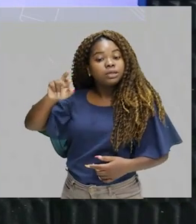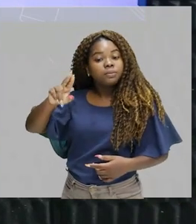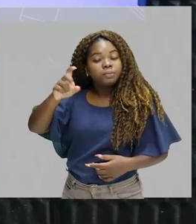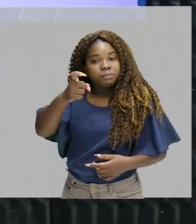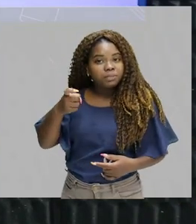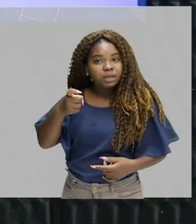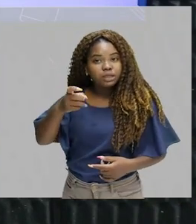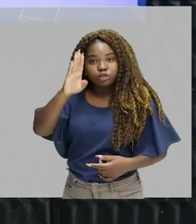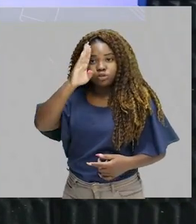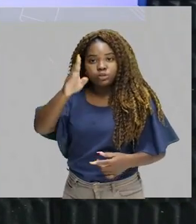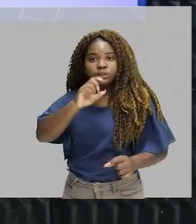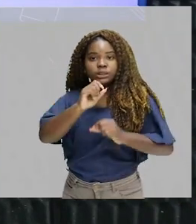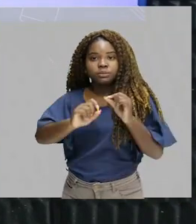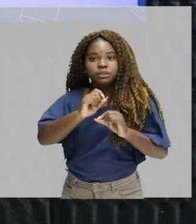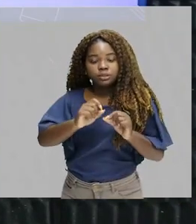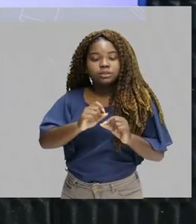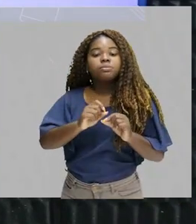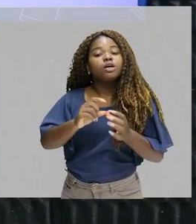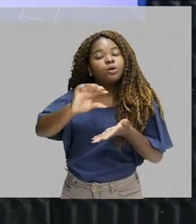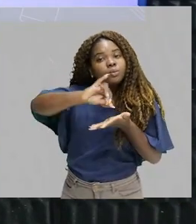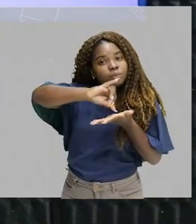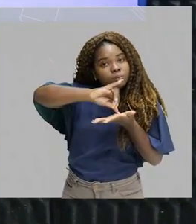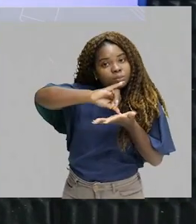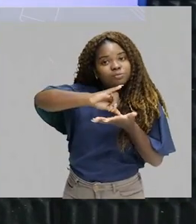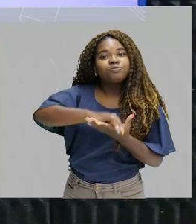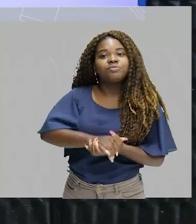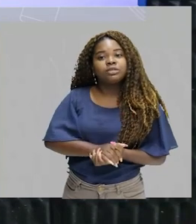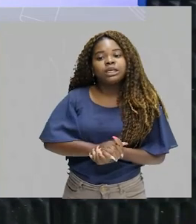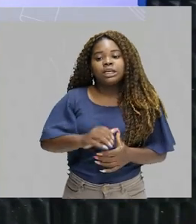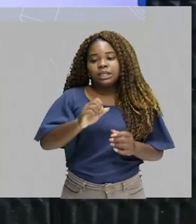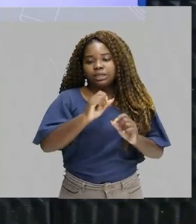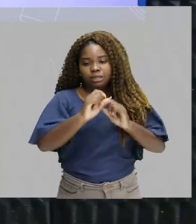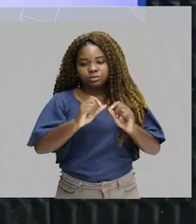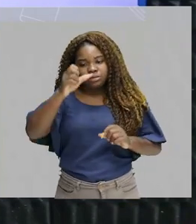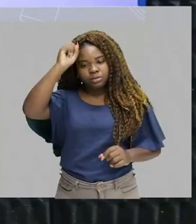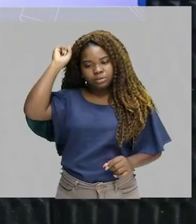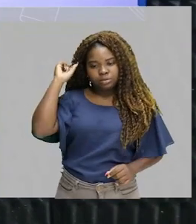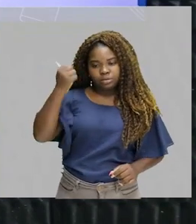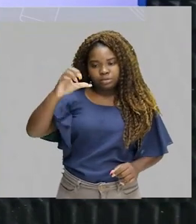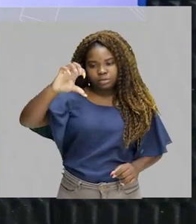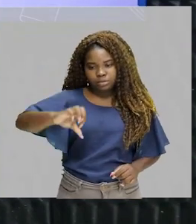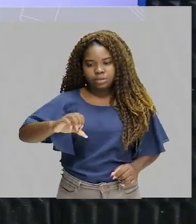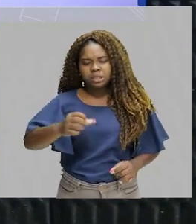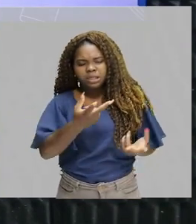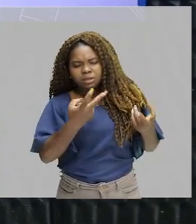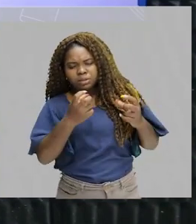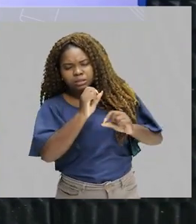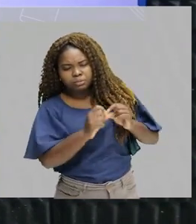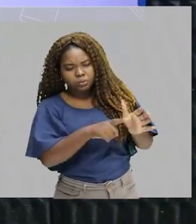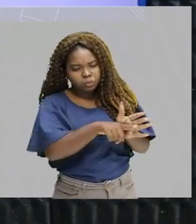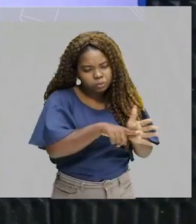capitalista ele é do século X e ele tá analisando ali o capitalismo industrial